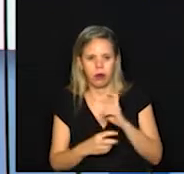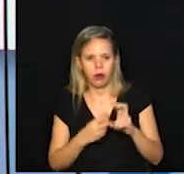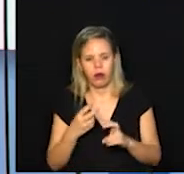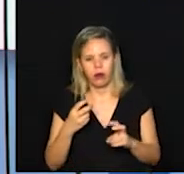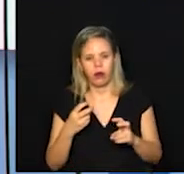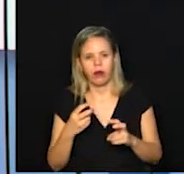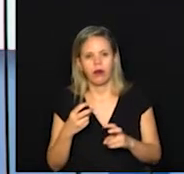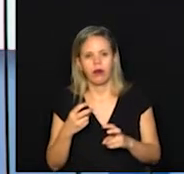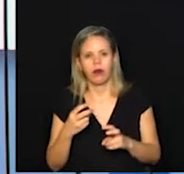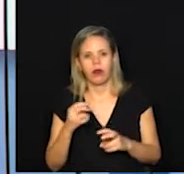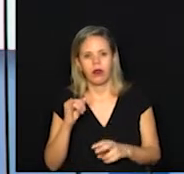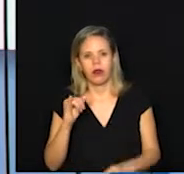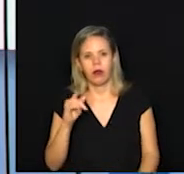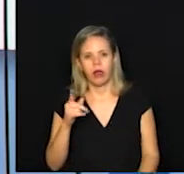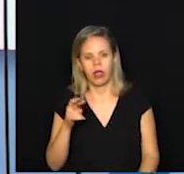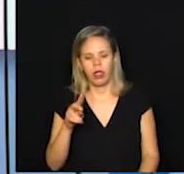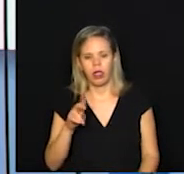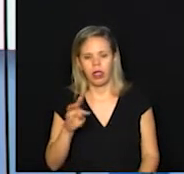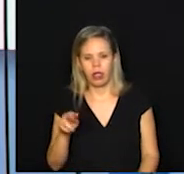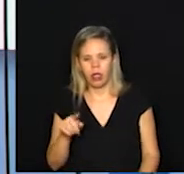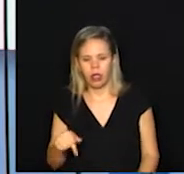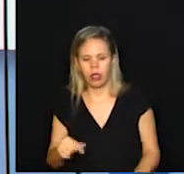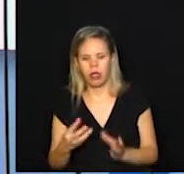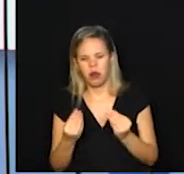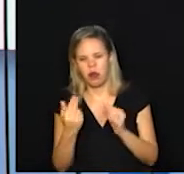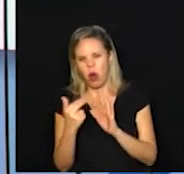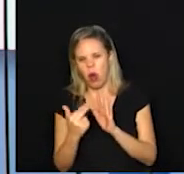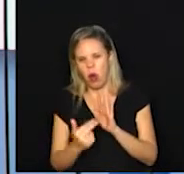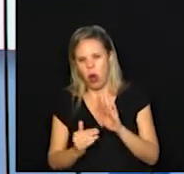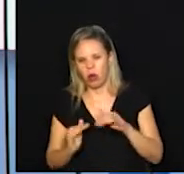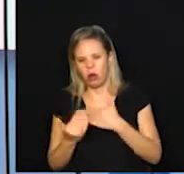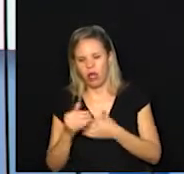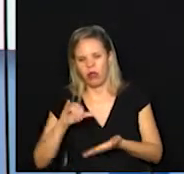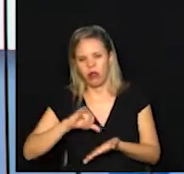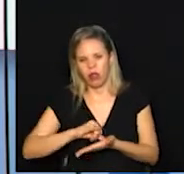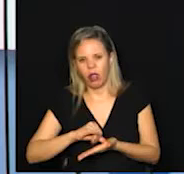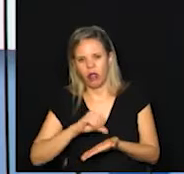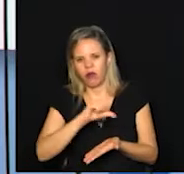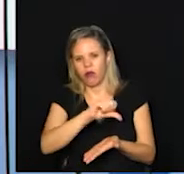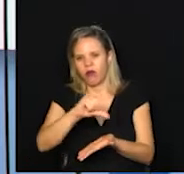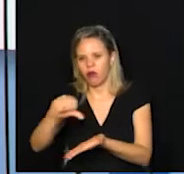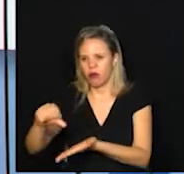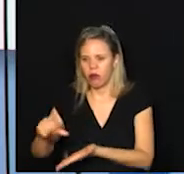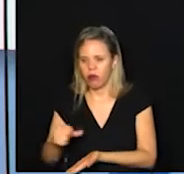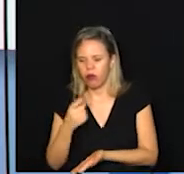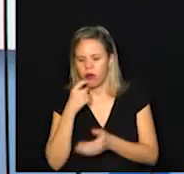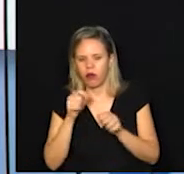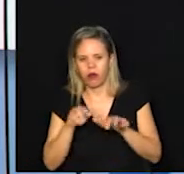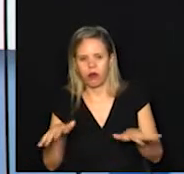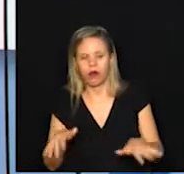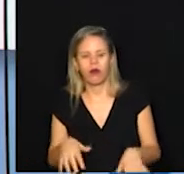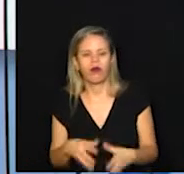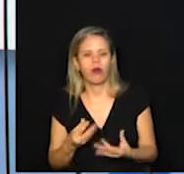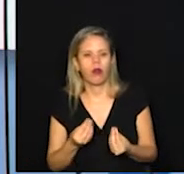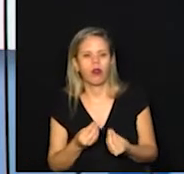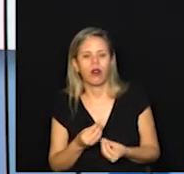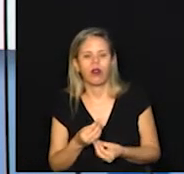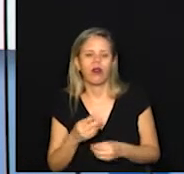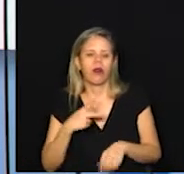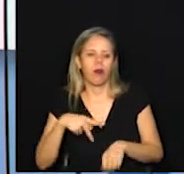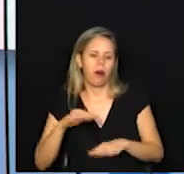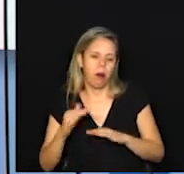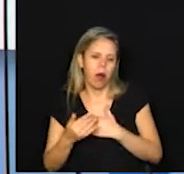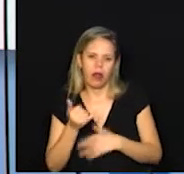Leopoldina, Vila Del, Guanabara, Botafogo, Jardim Paulista, Vila Ferreira Jorge, Vila Itália, Vila